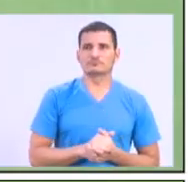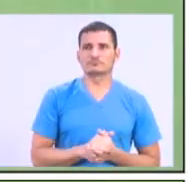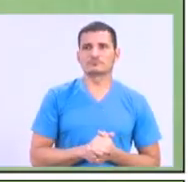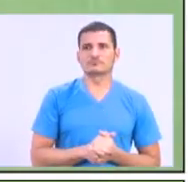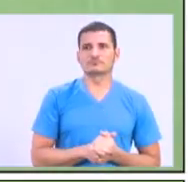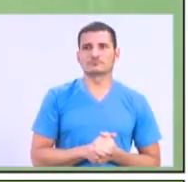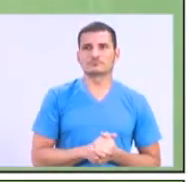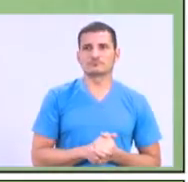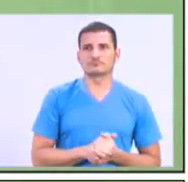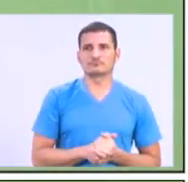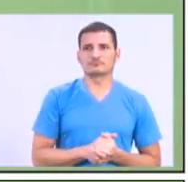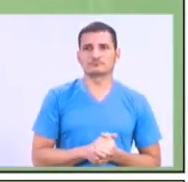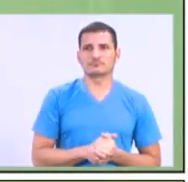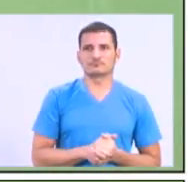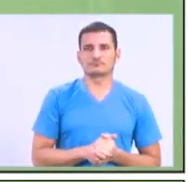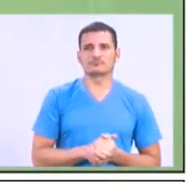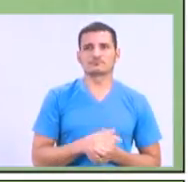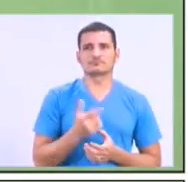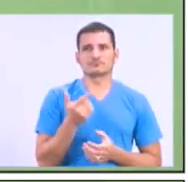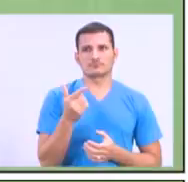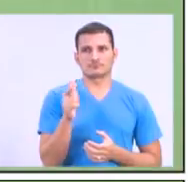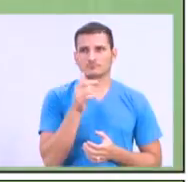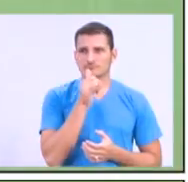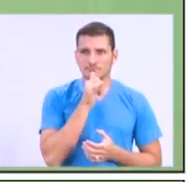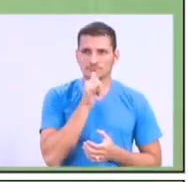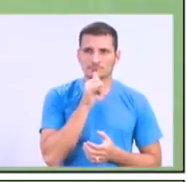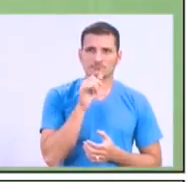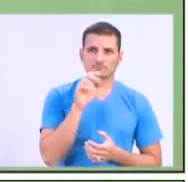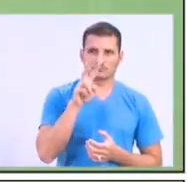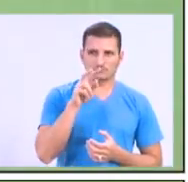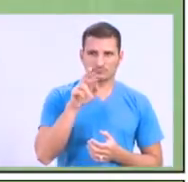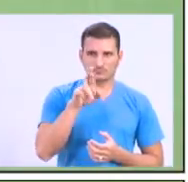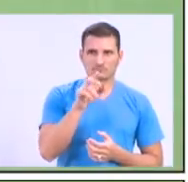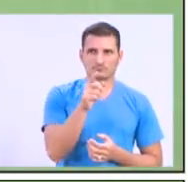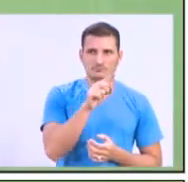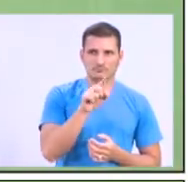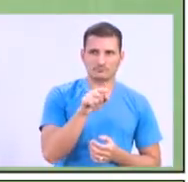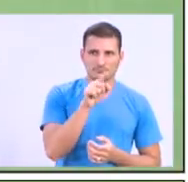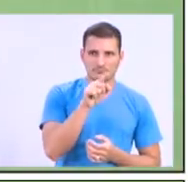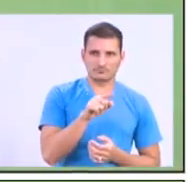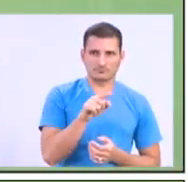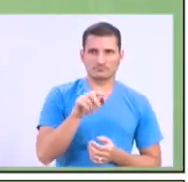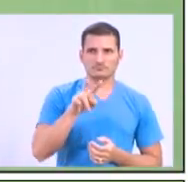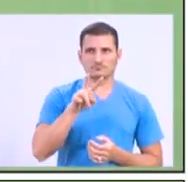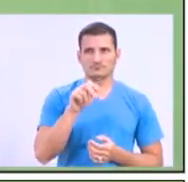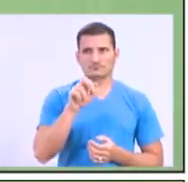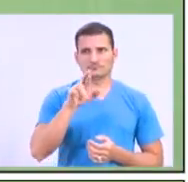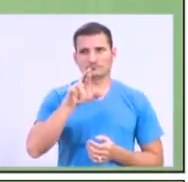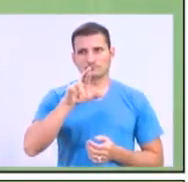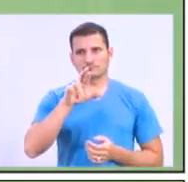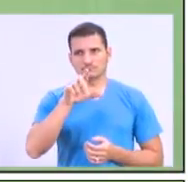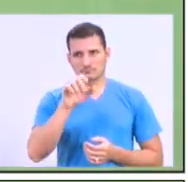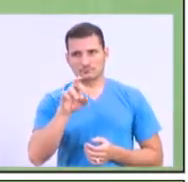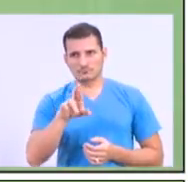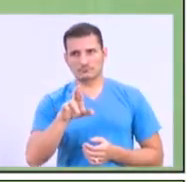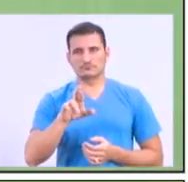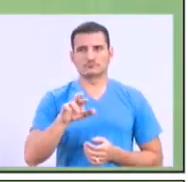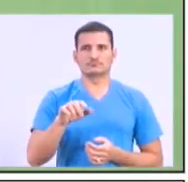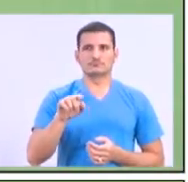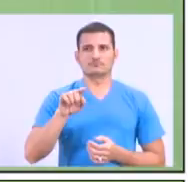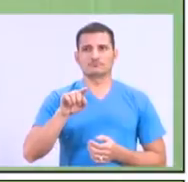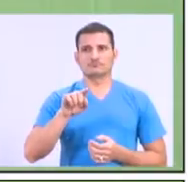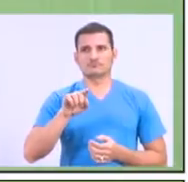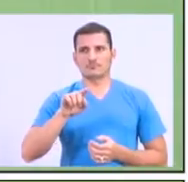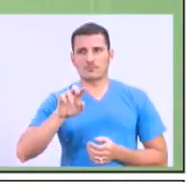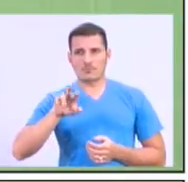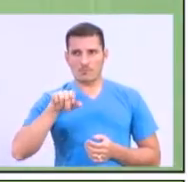nós temos aqui também um outro exemplo de declaração de variável. Uma variável chamada valor, que recebe